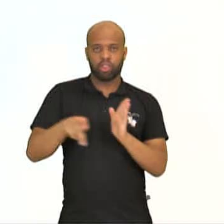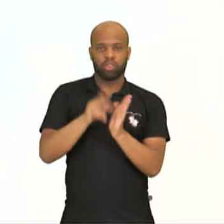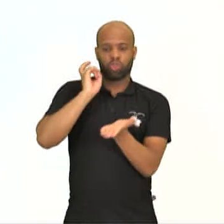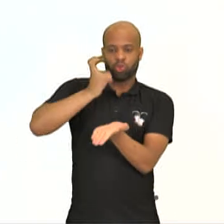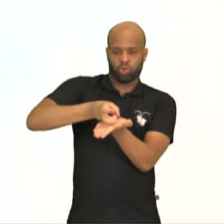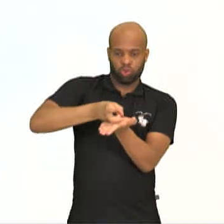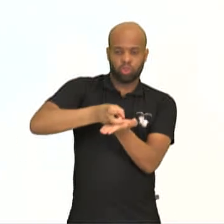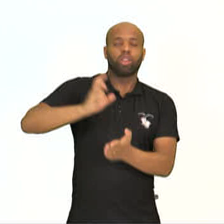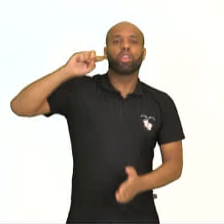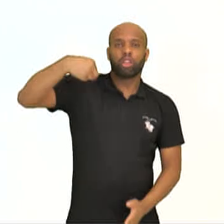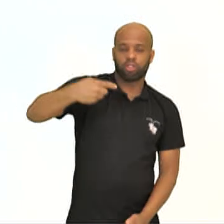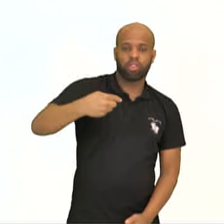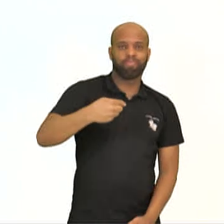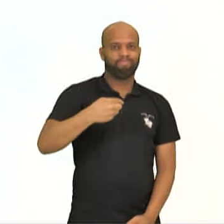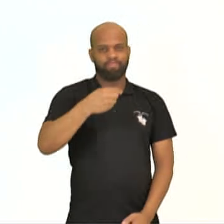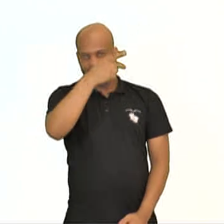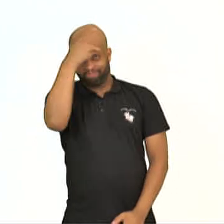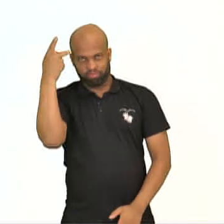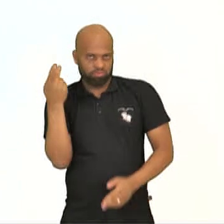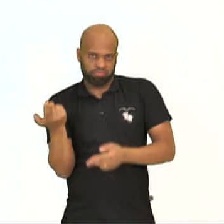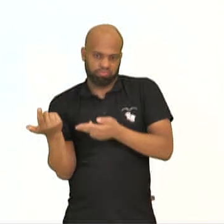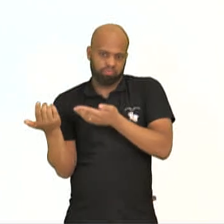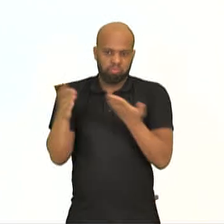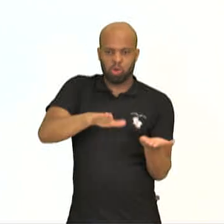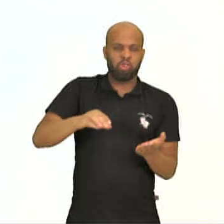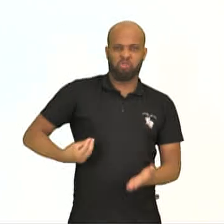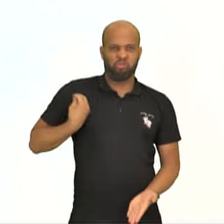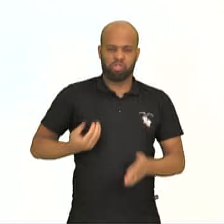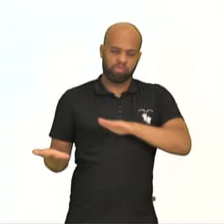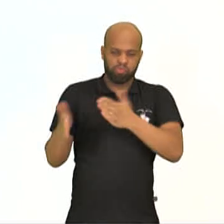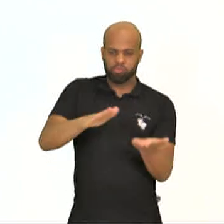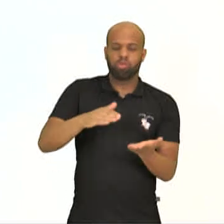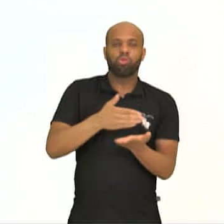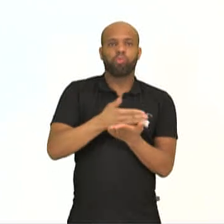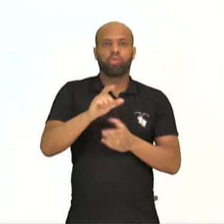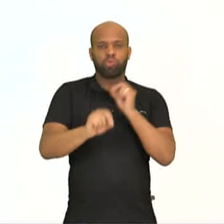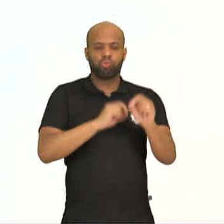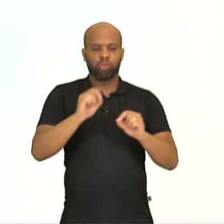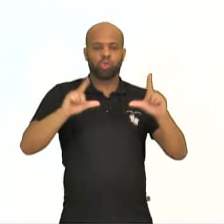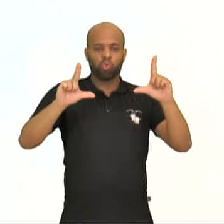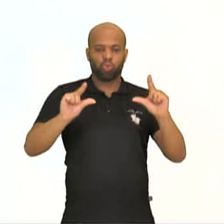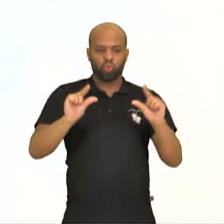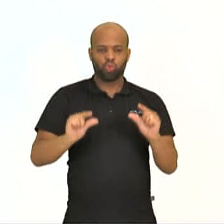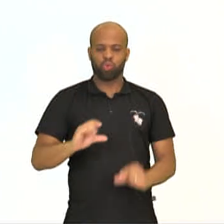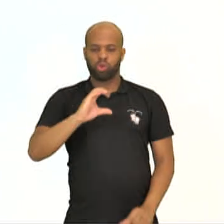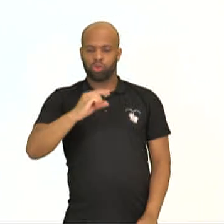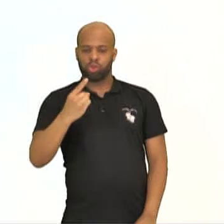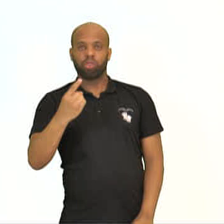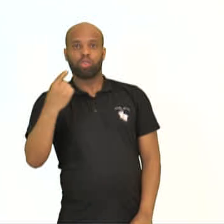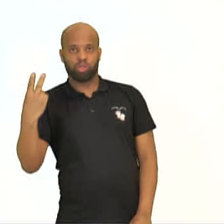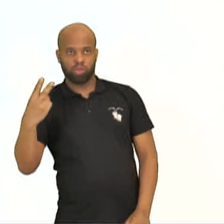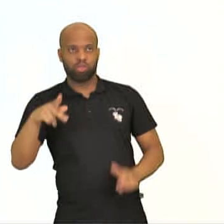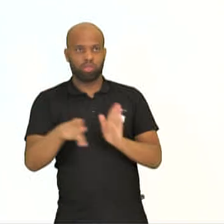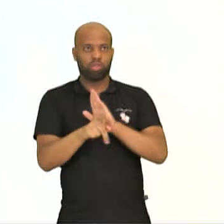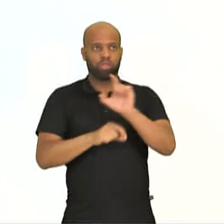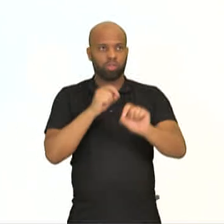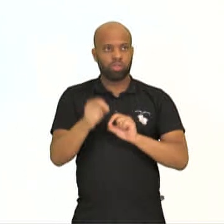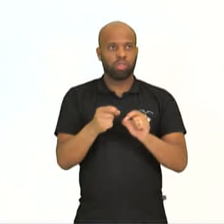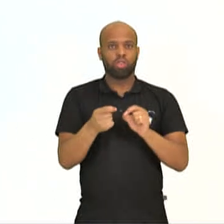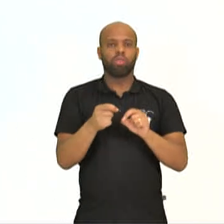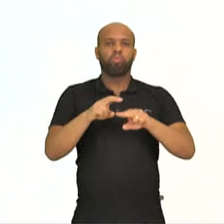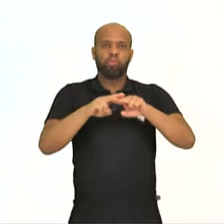fóssil. Depois que o ser vivo morre, inicia-se essa diminuição da quantidade de carbono 12 em razão da sua